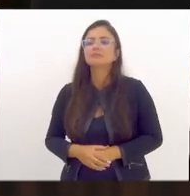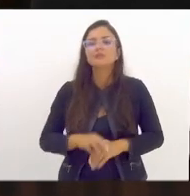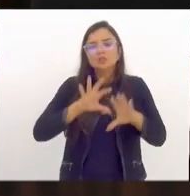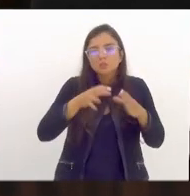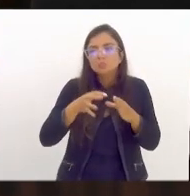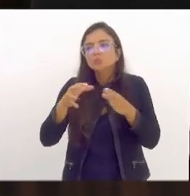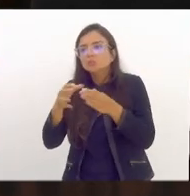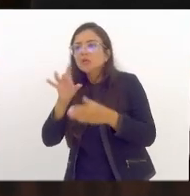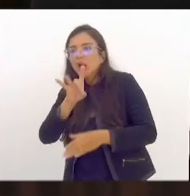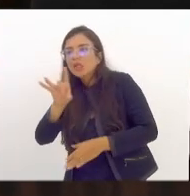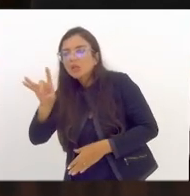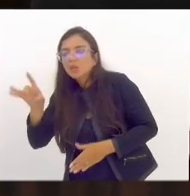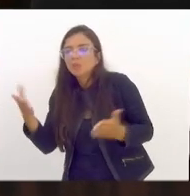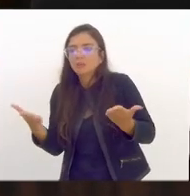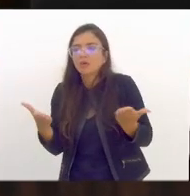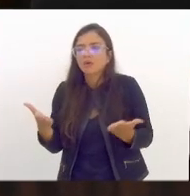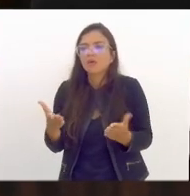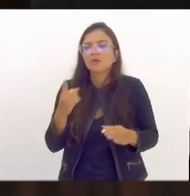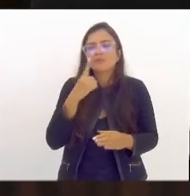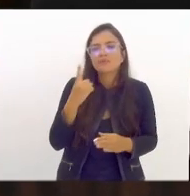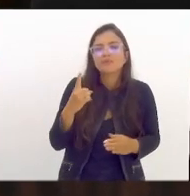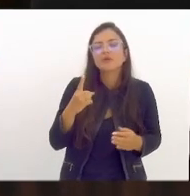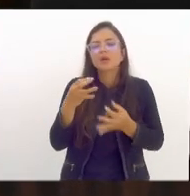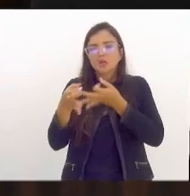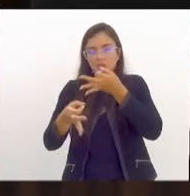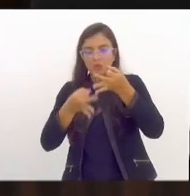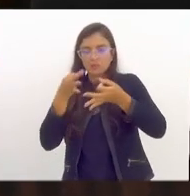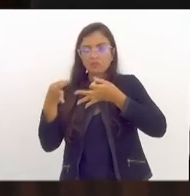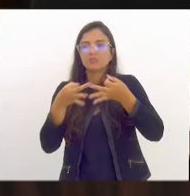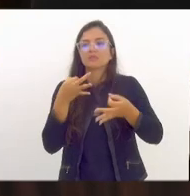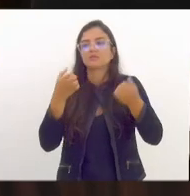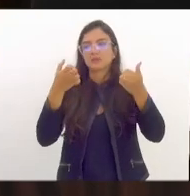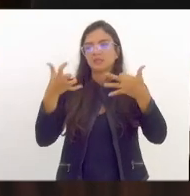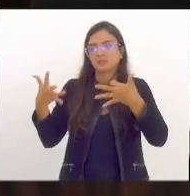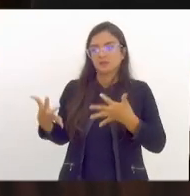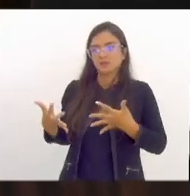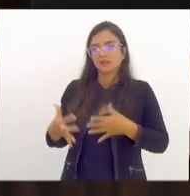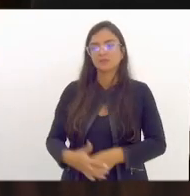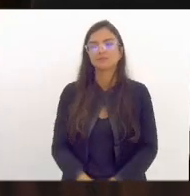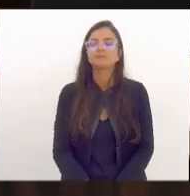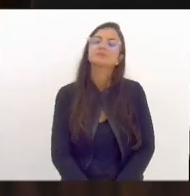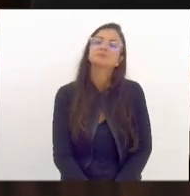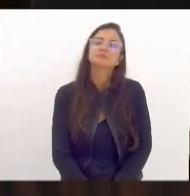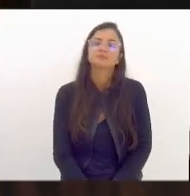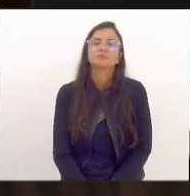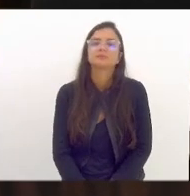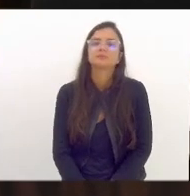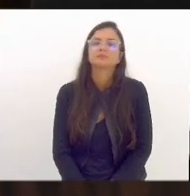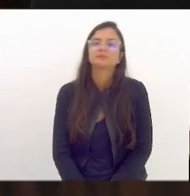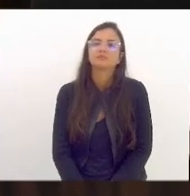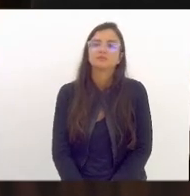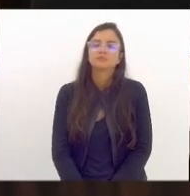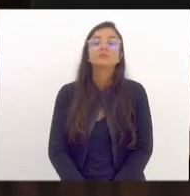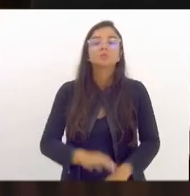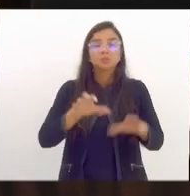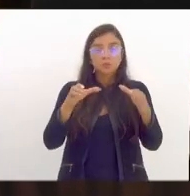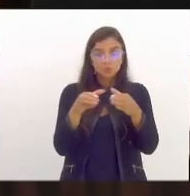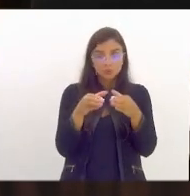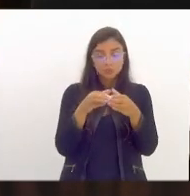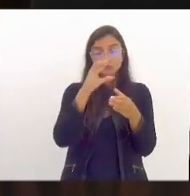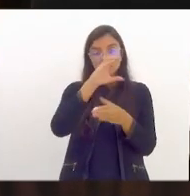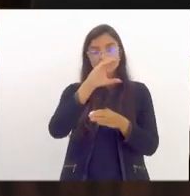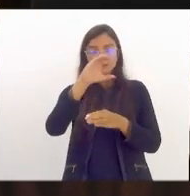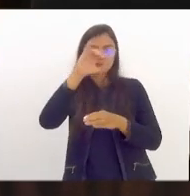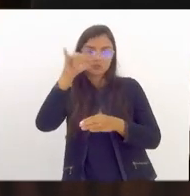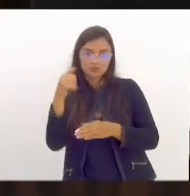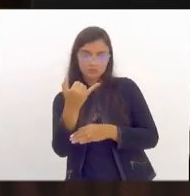nacional, defesa dos direitos humanos e cidadania, servidores públicos, orçamento, finanças, criminalização financeira e controle. Pela Comissão de Constituição e